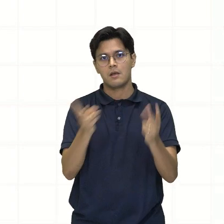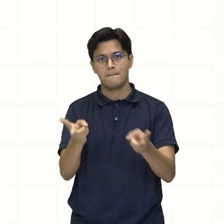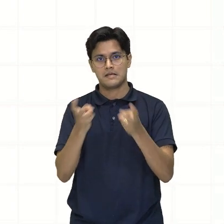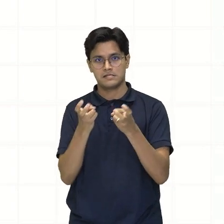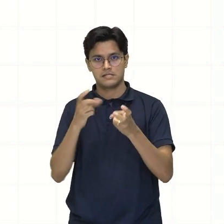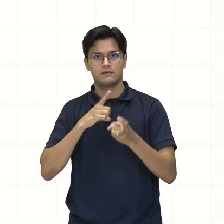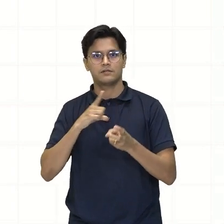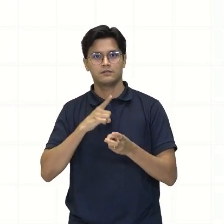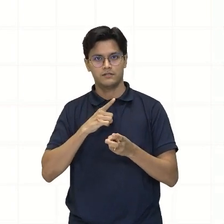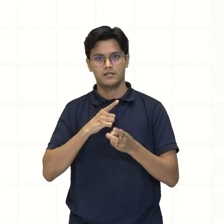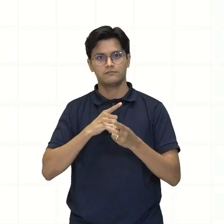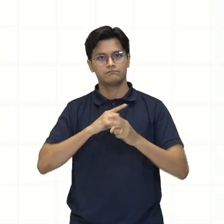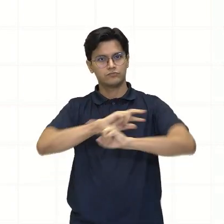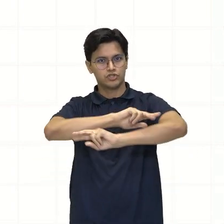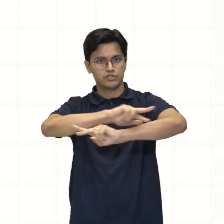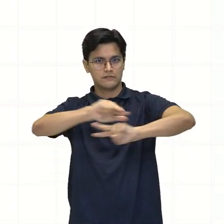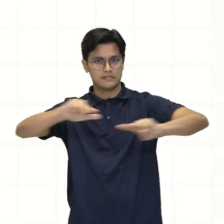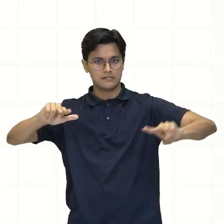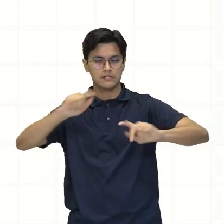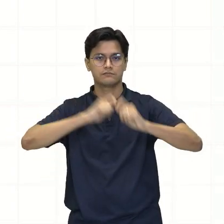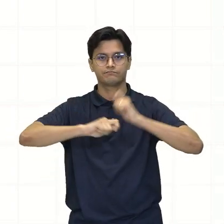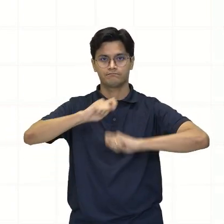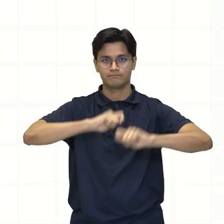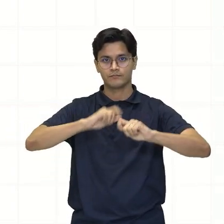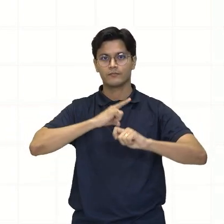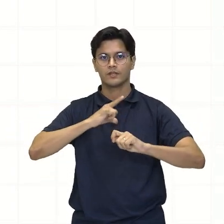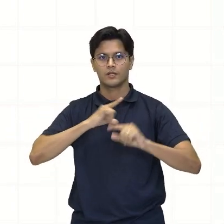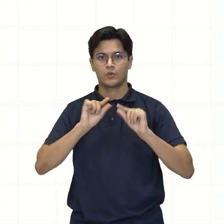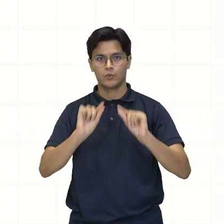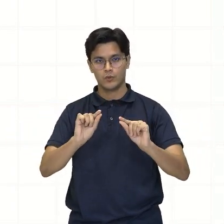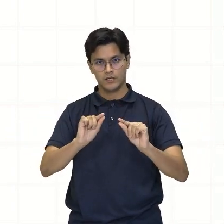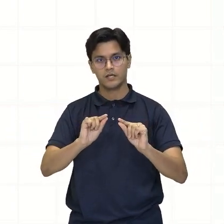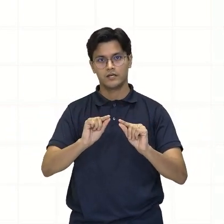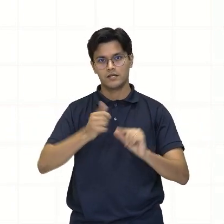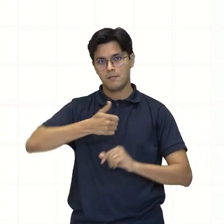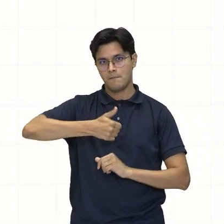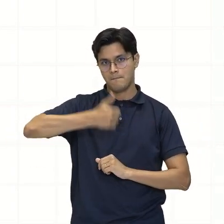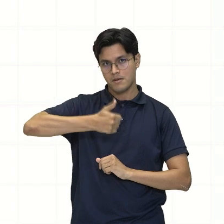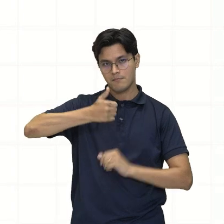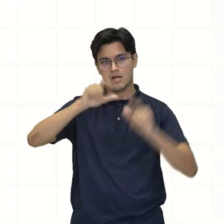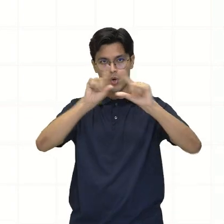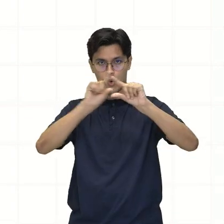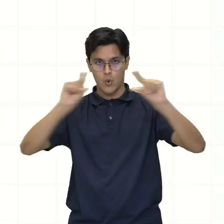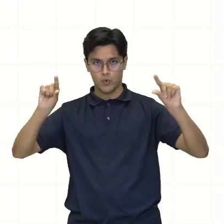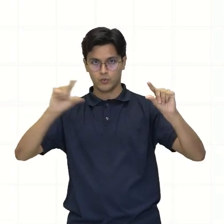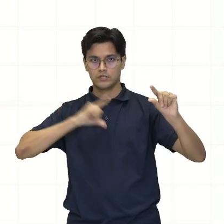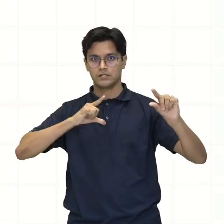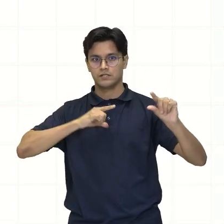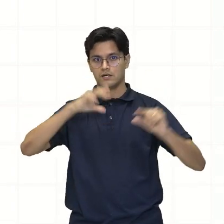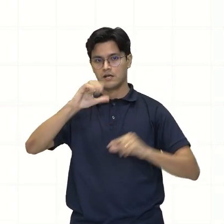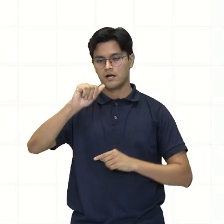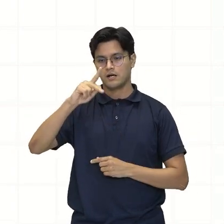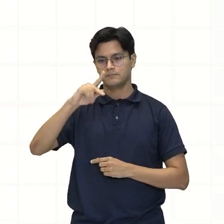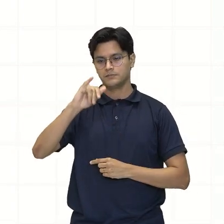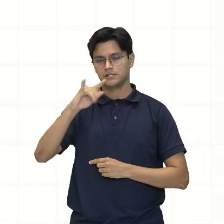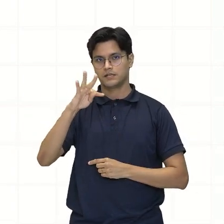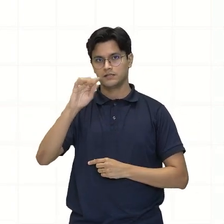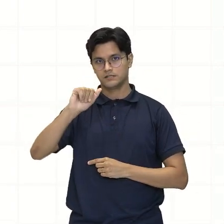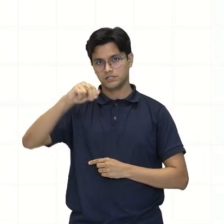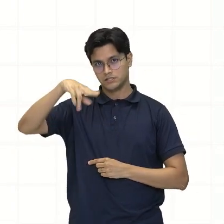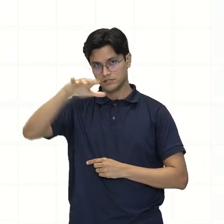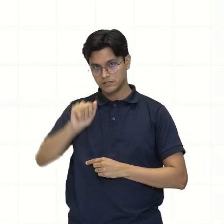diversidade administrativa. A gente tem aqui, na primeira coluna, a capitania, na segunda coluna,